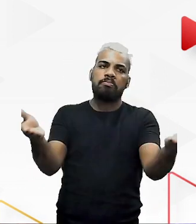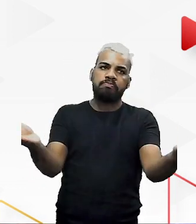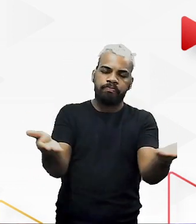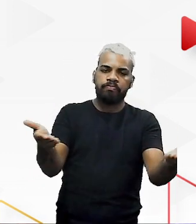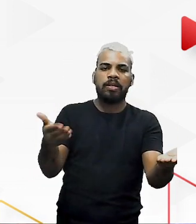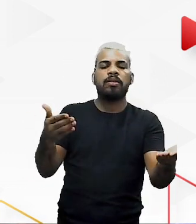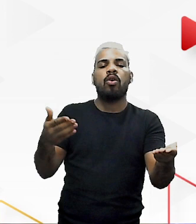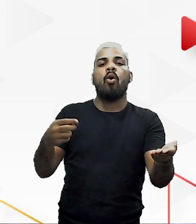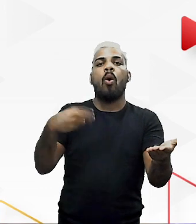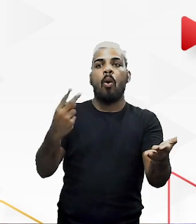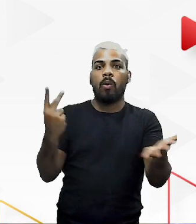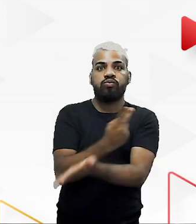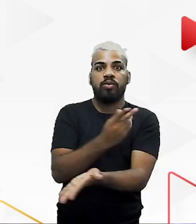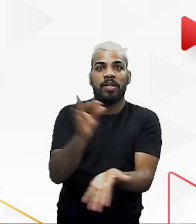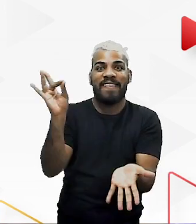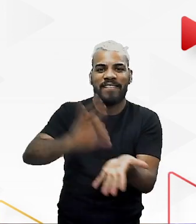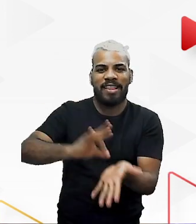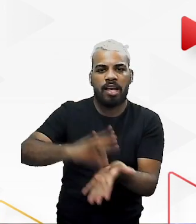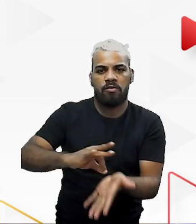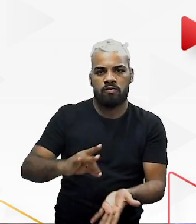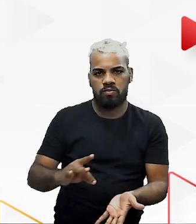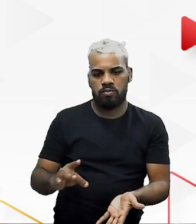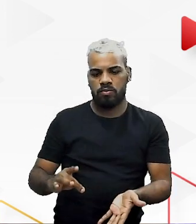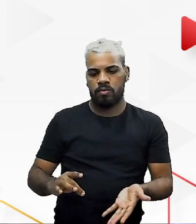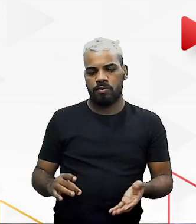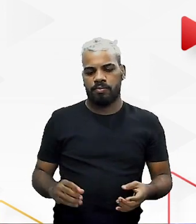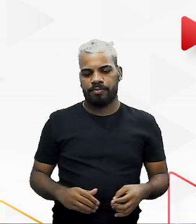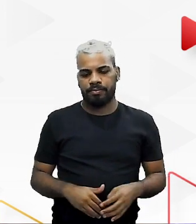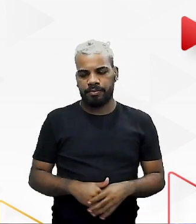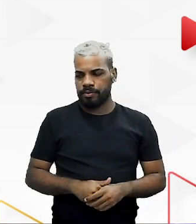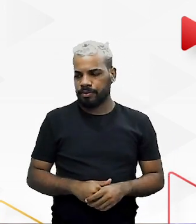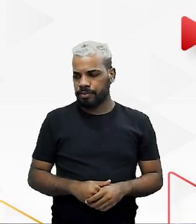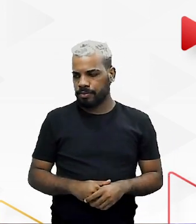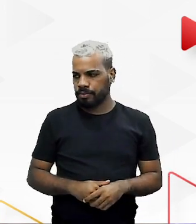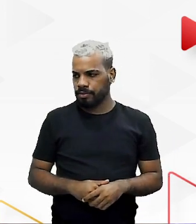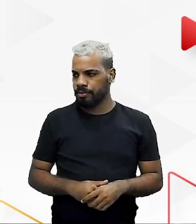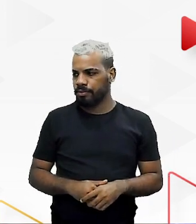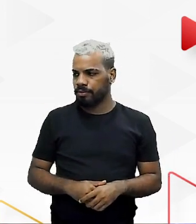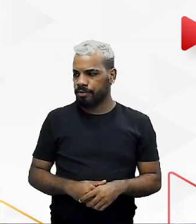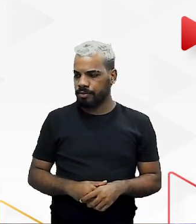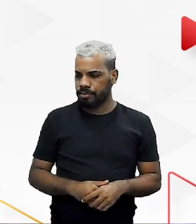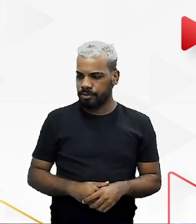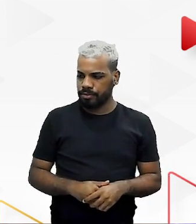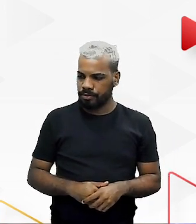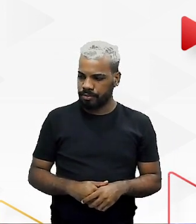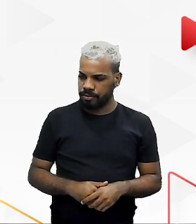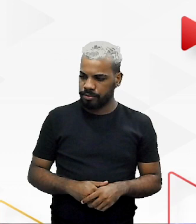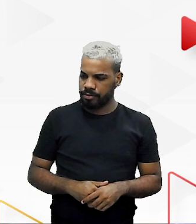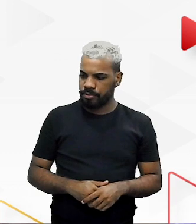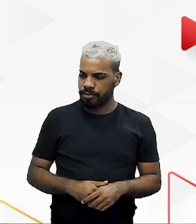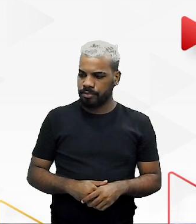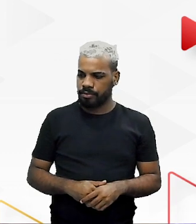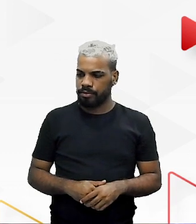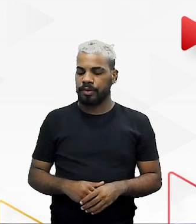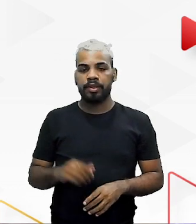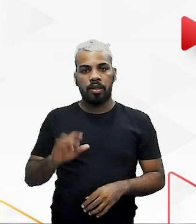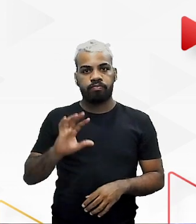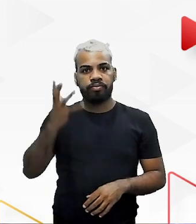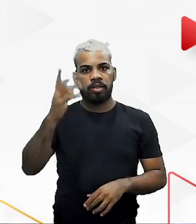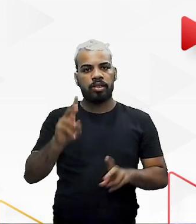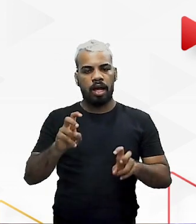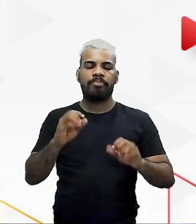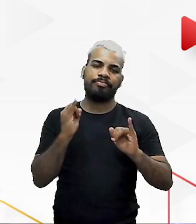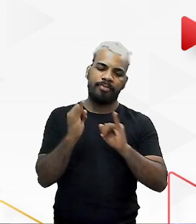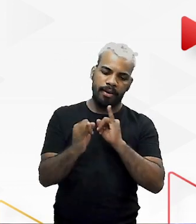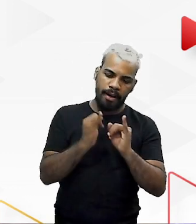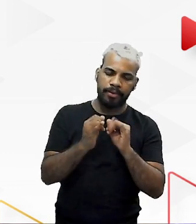Olha aí a importância, né, dos meios de comunicação, do advento da internet,